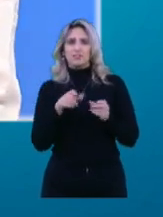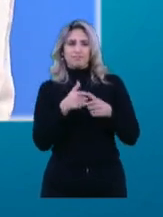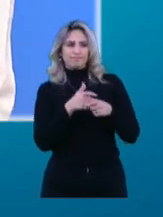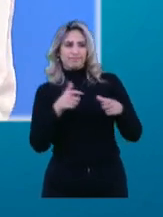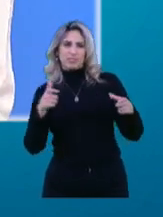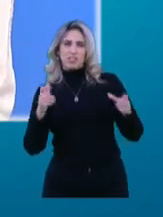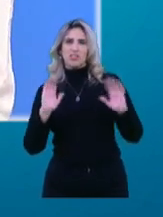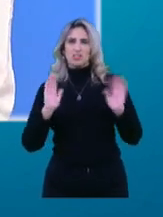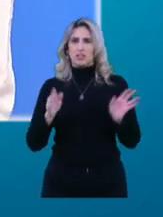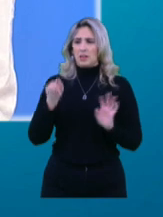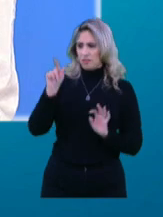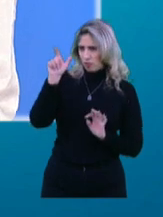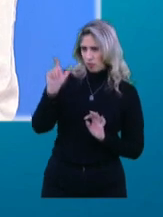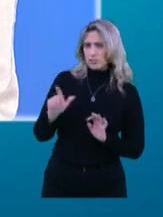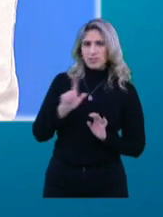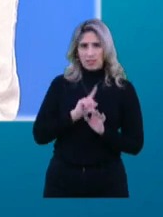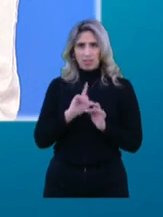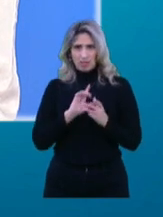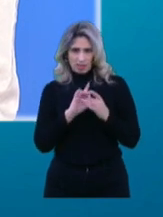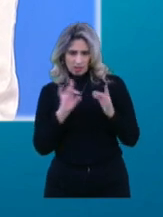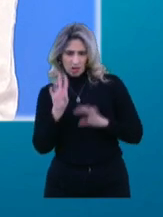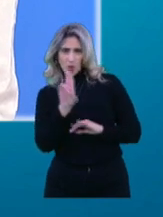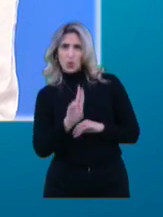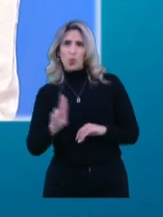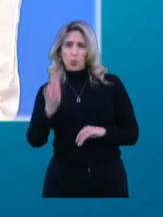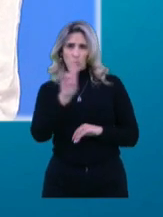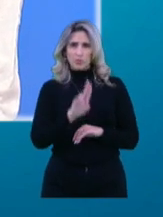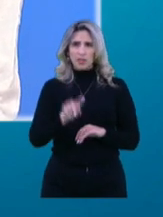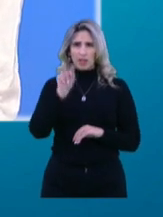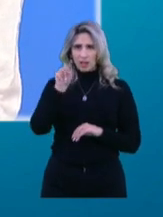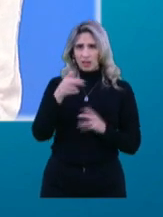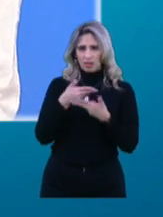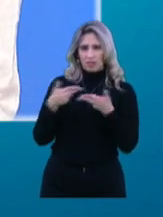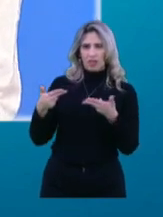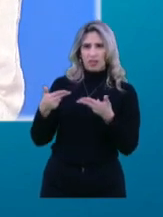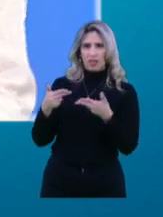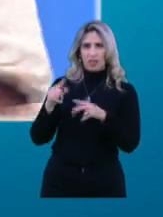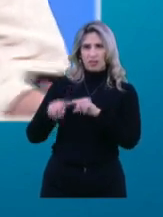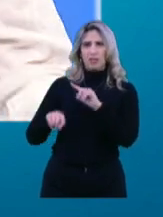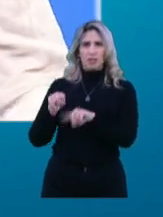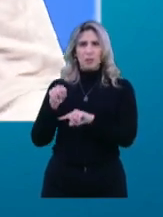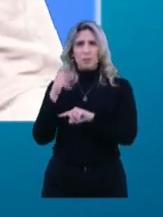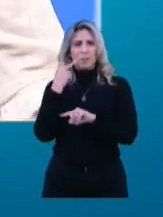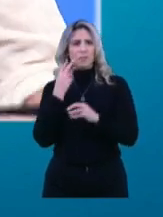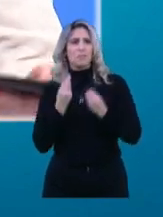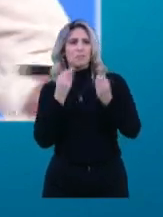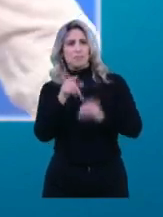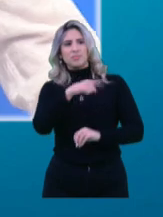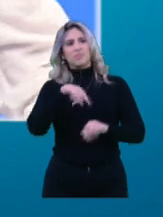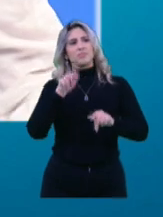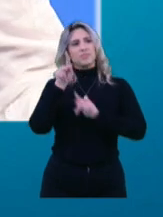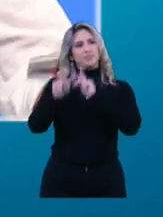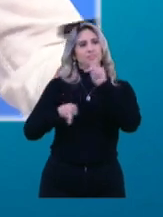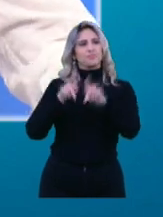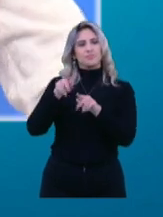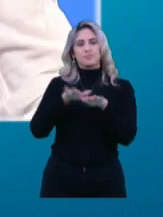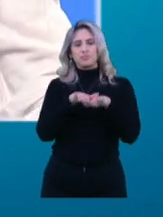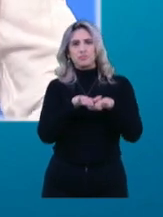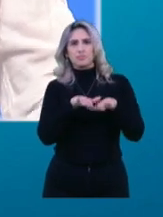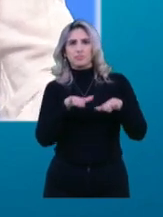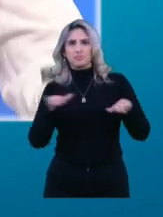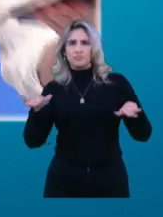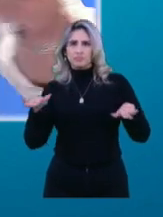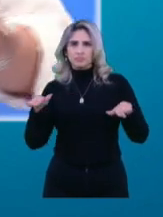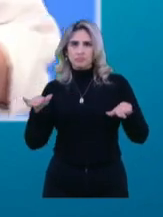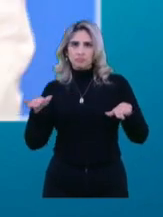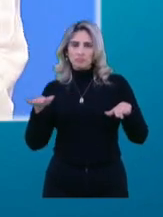expandido o senhor estaria disposto a usar esse recurso que traz muita popularidade asfalto abriria